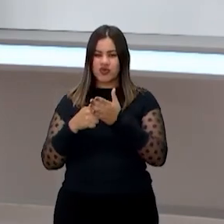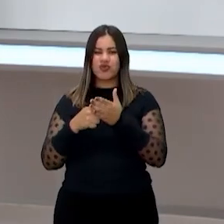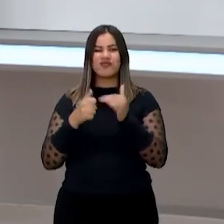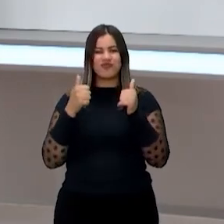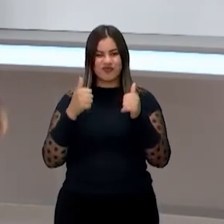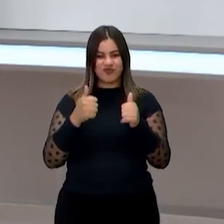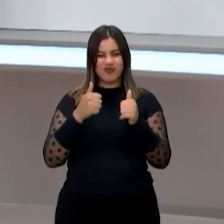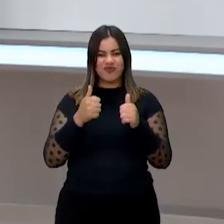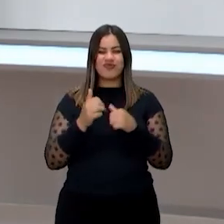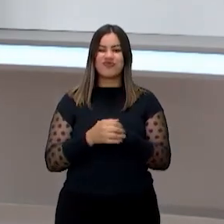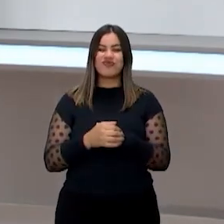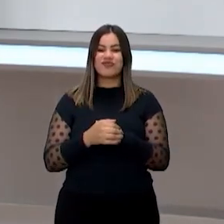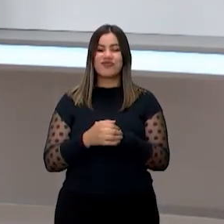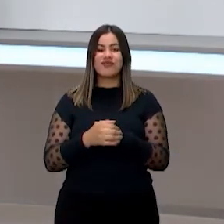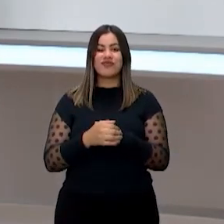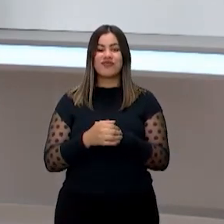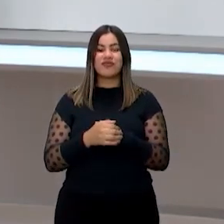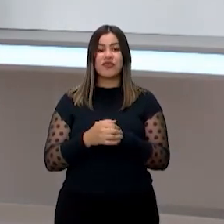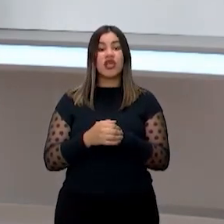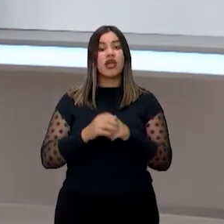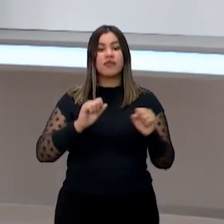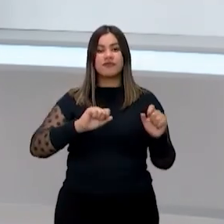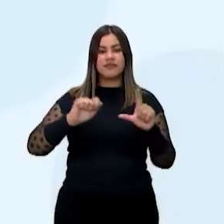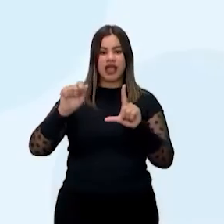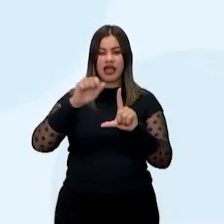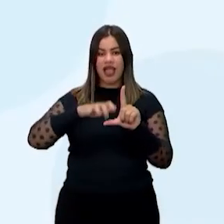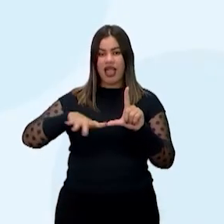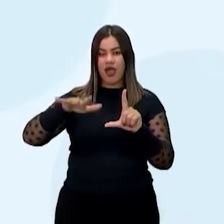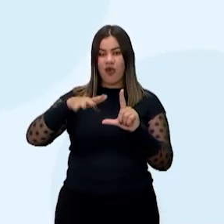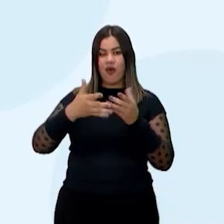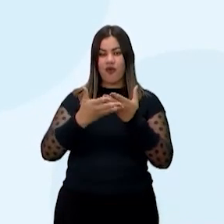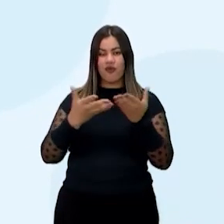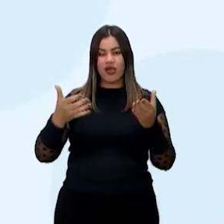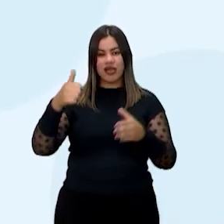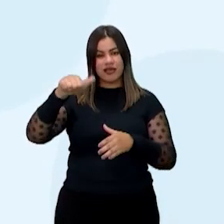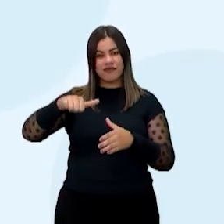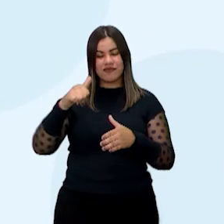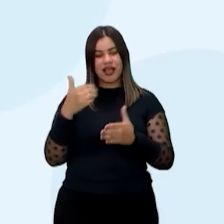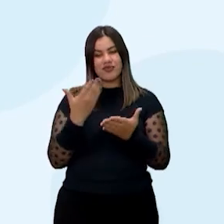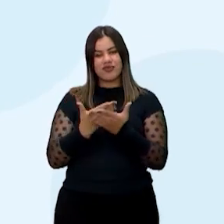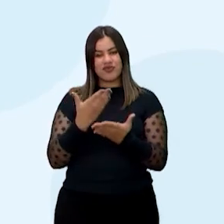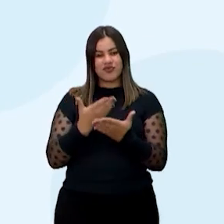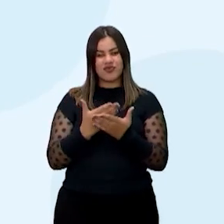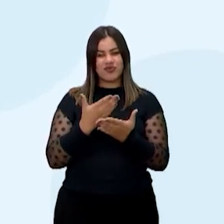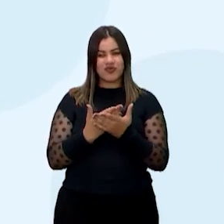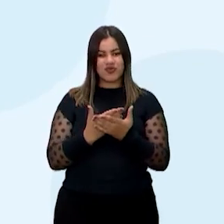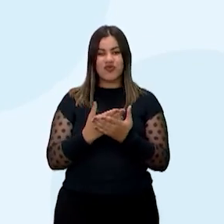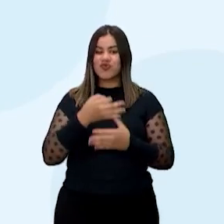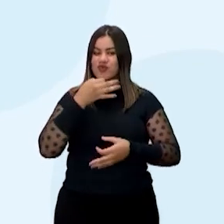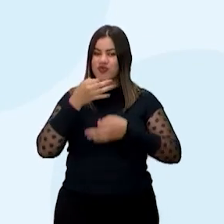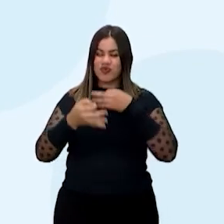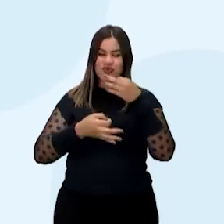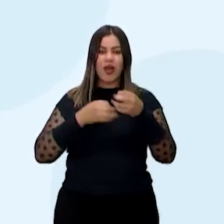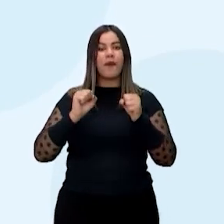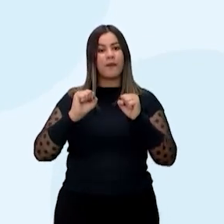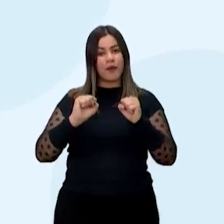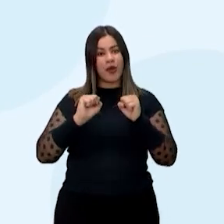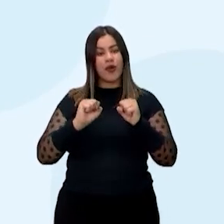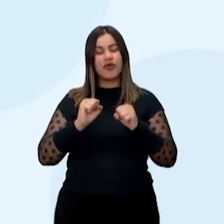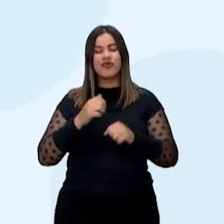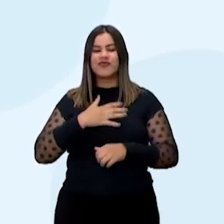considerações de vocês. O nosso diretor está colocando o QR Code para vocês analisarem a nossa aula, façam suas sugestões,